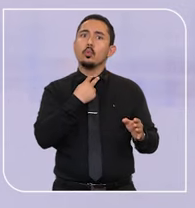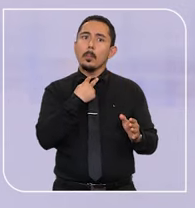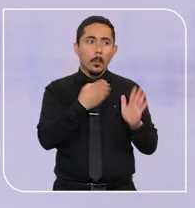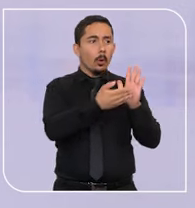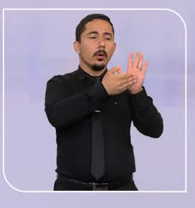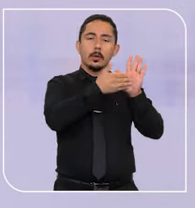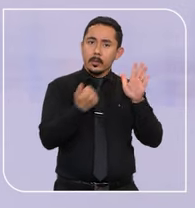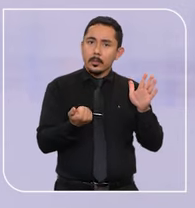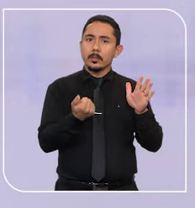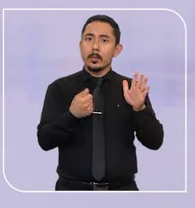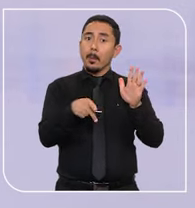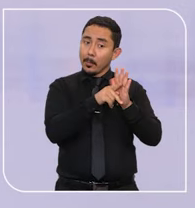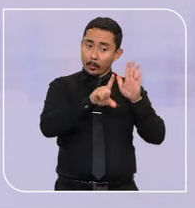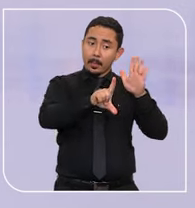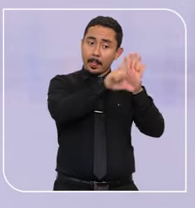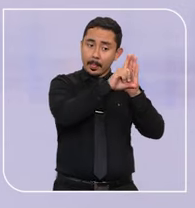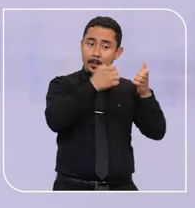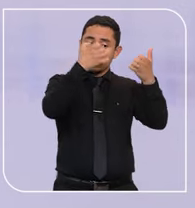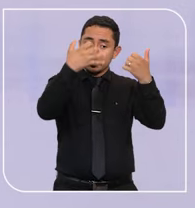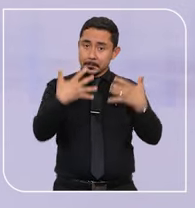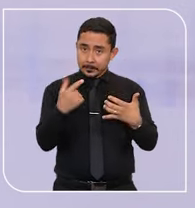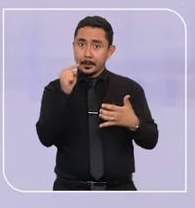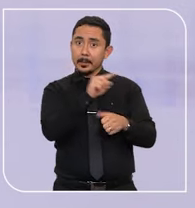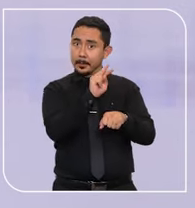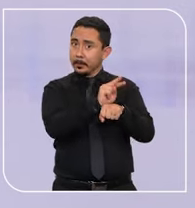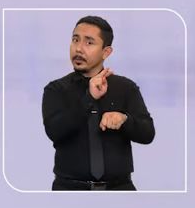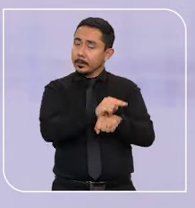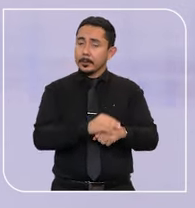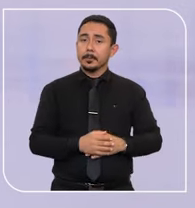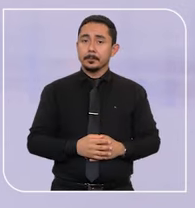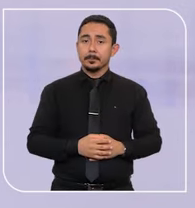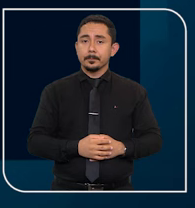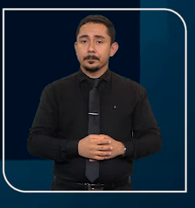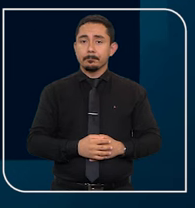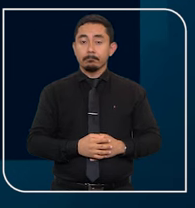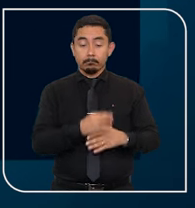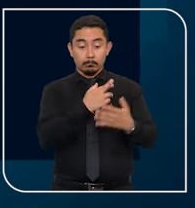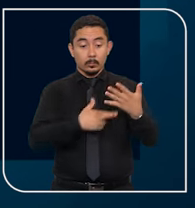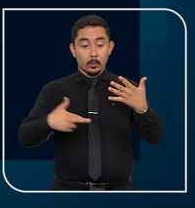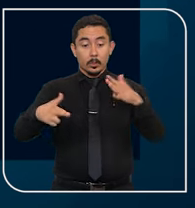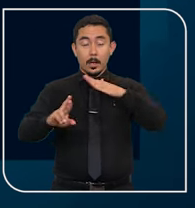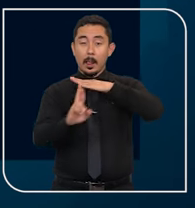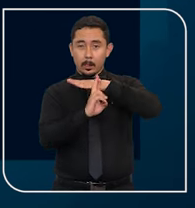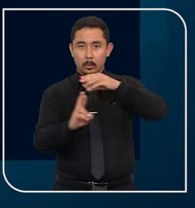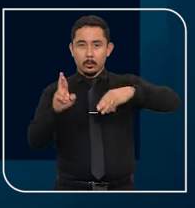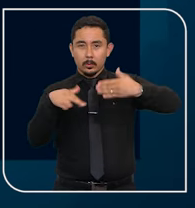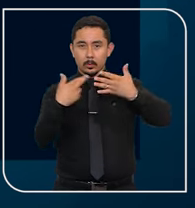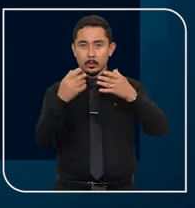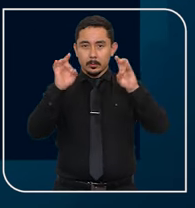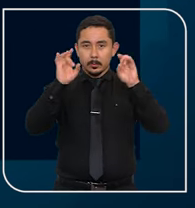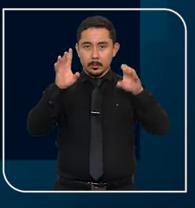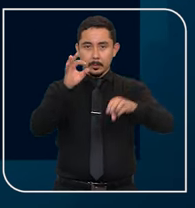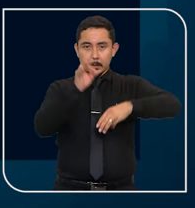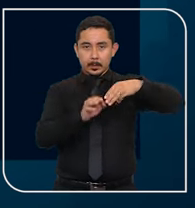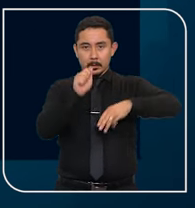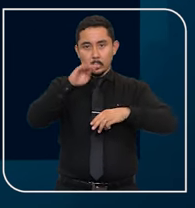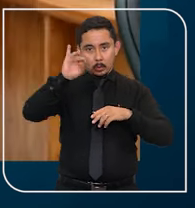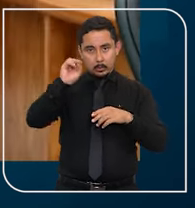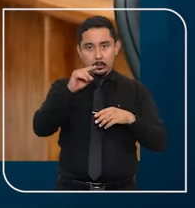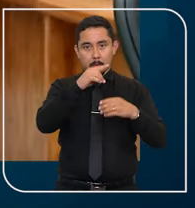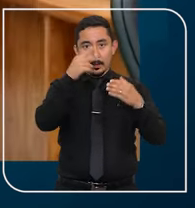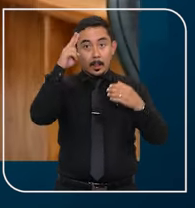impenhorabilidade do FGTS com base na lei que dispõe sobre o fundo o relator do resp Ministro Antônio Carlos